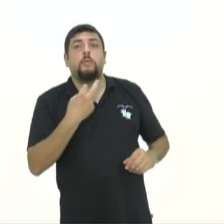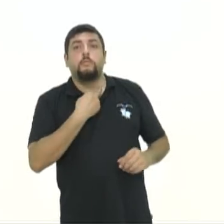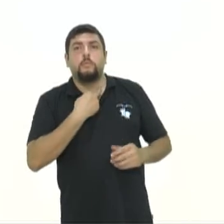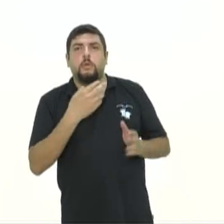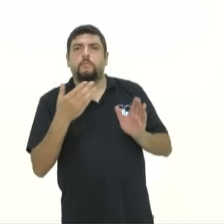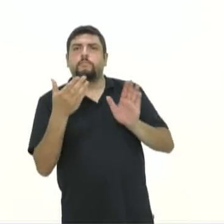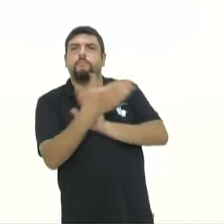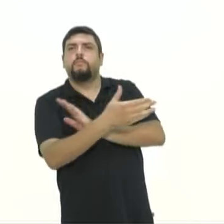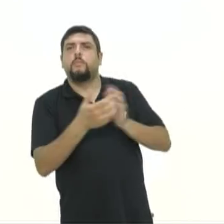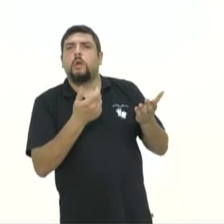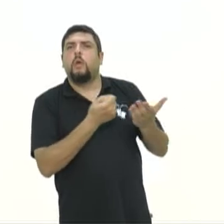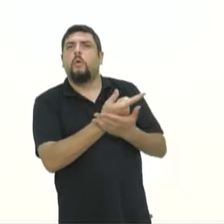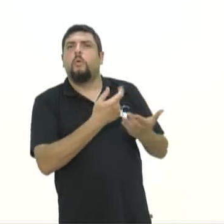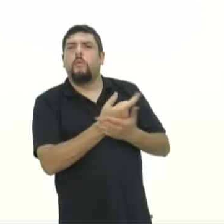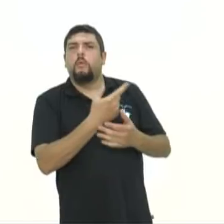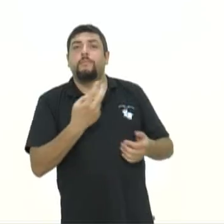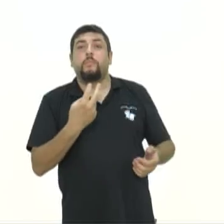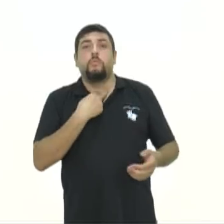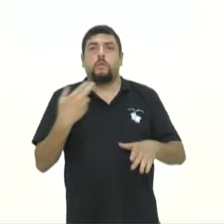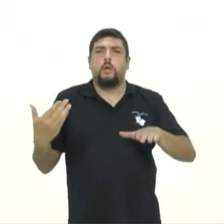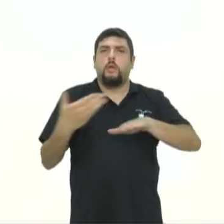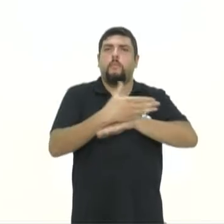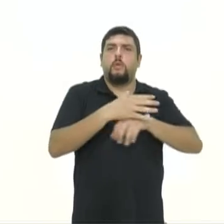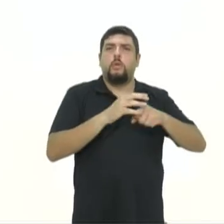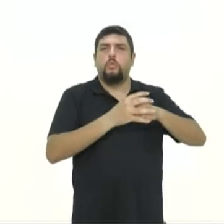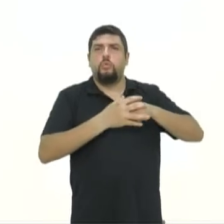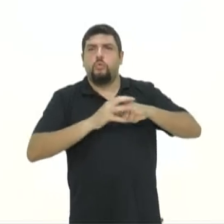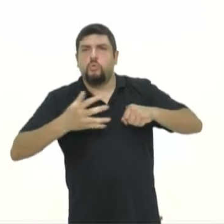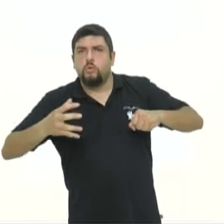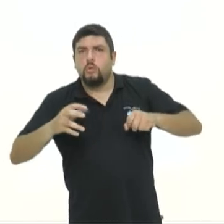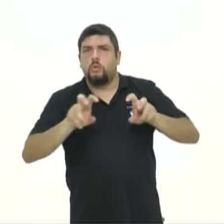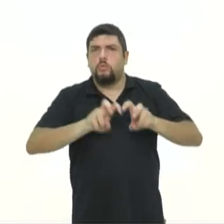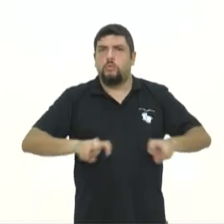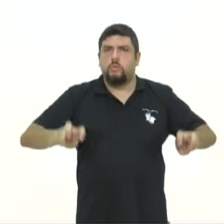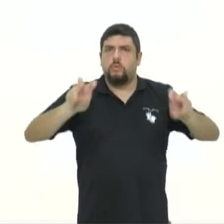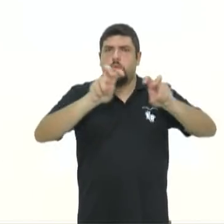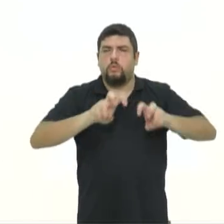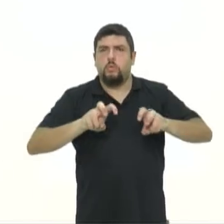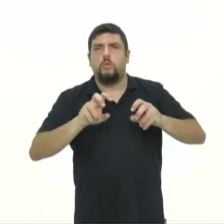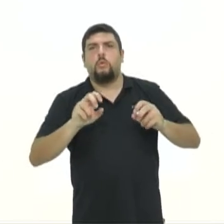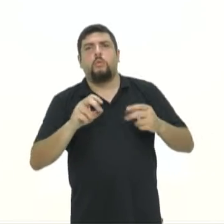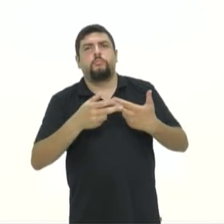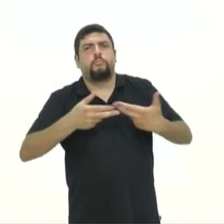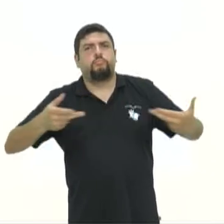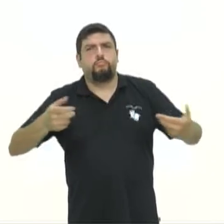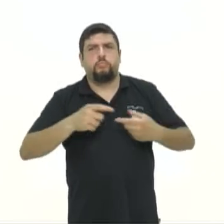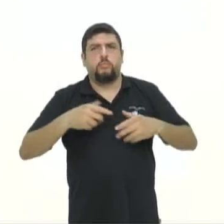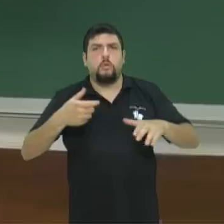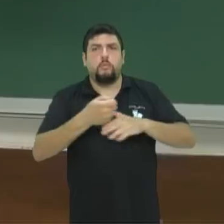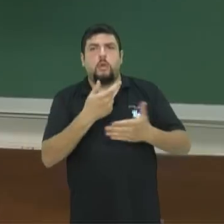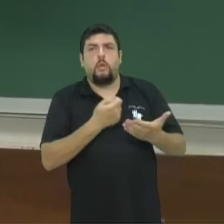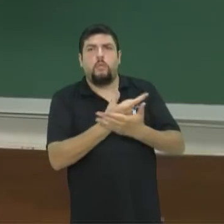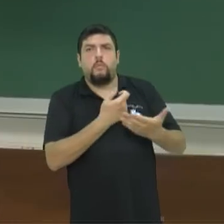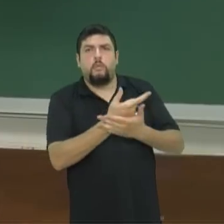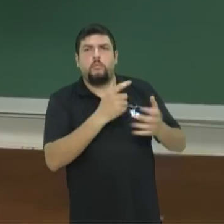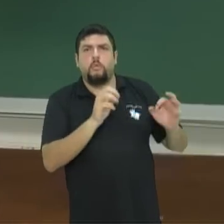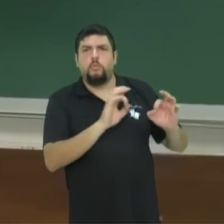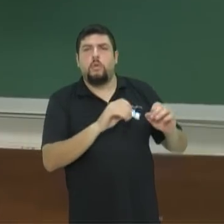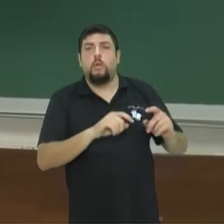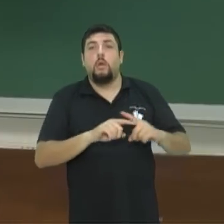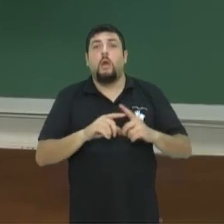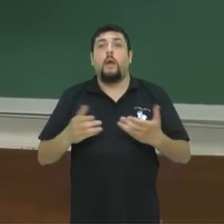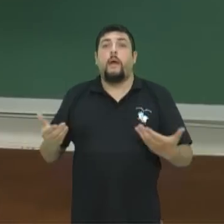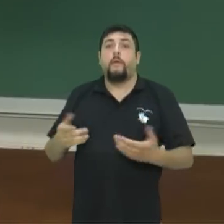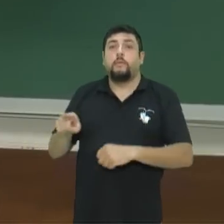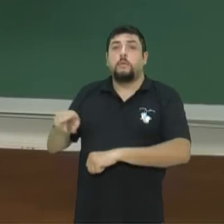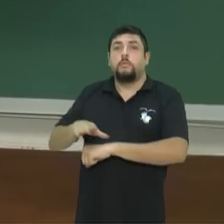não pode ir até os shopping centers, até as lojas efetuar as compras, mas no final ali a gente descobre que agora ela aprendeu a comprar